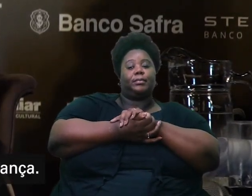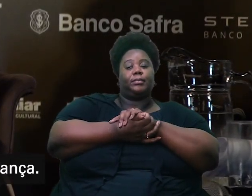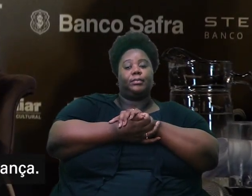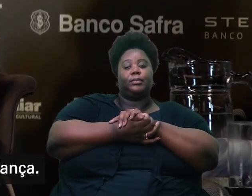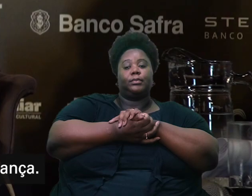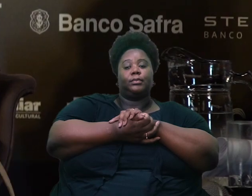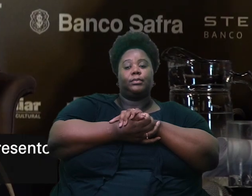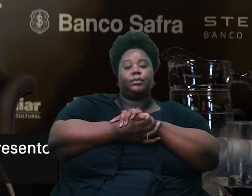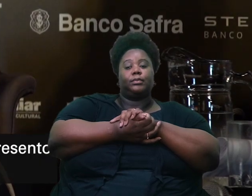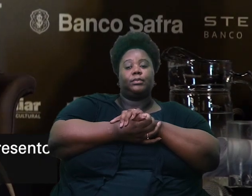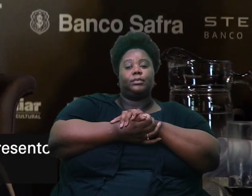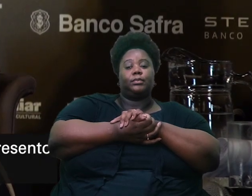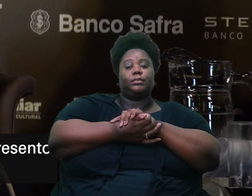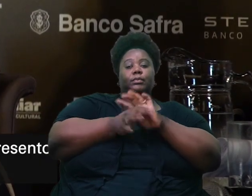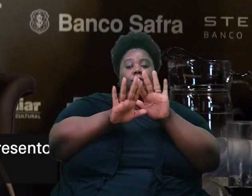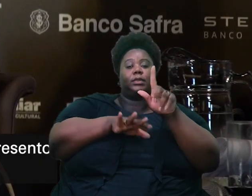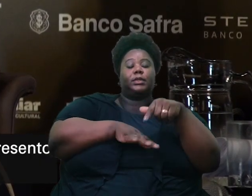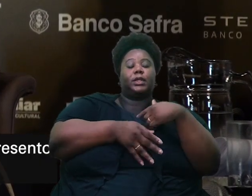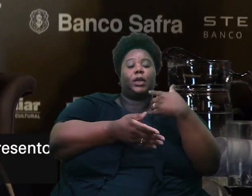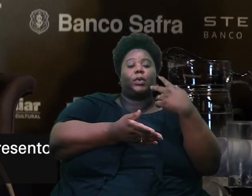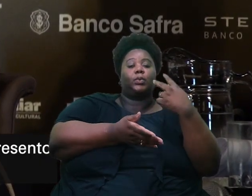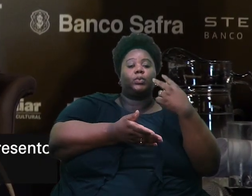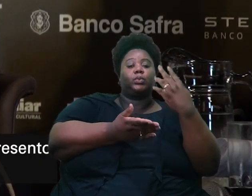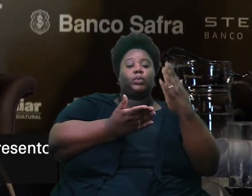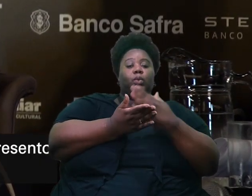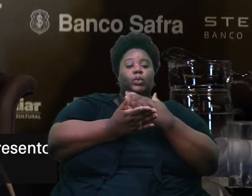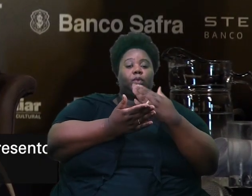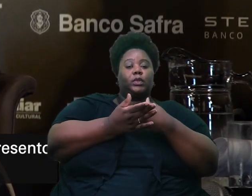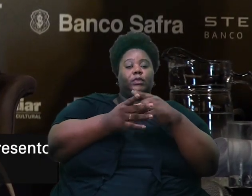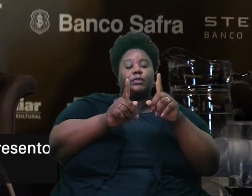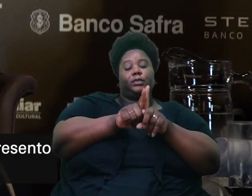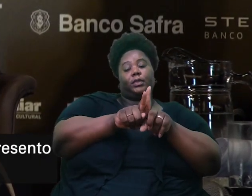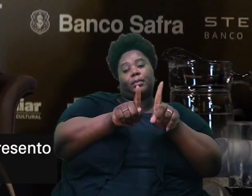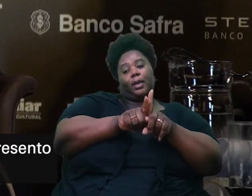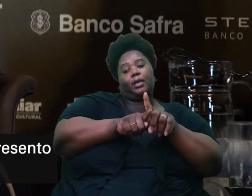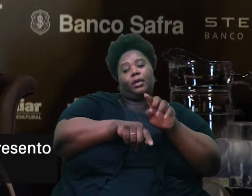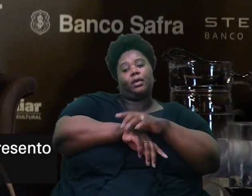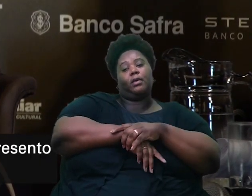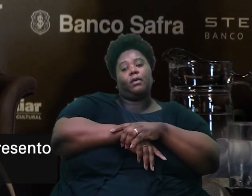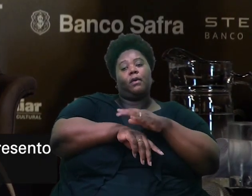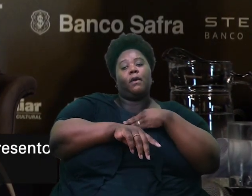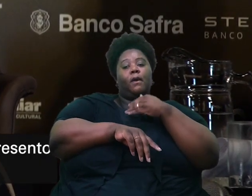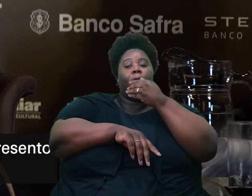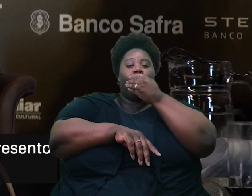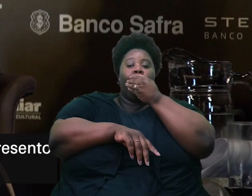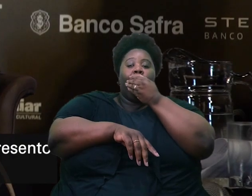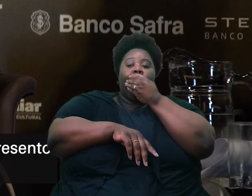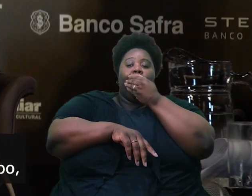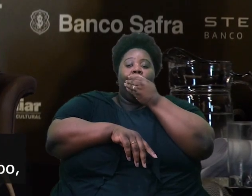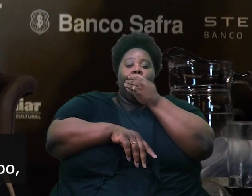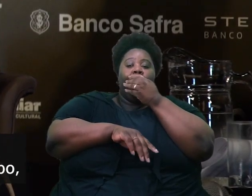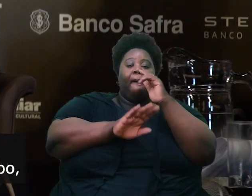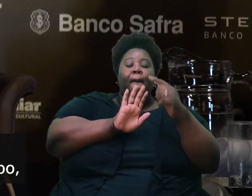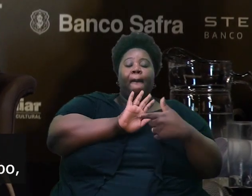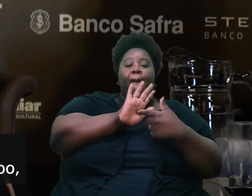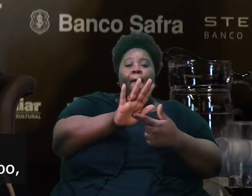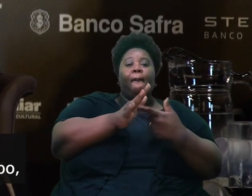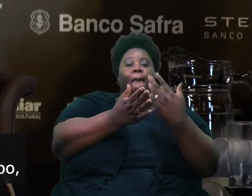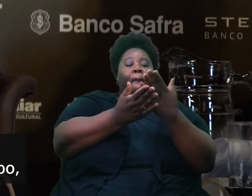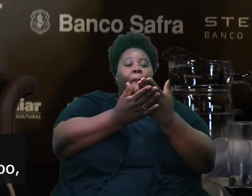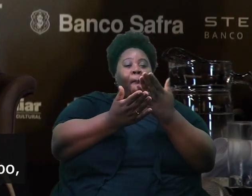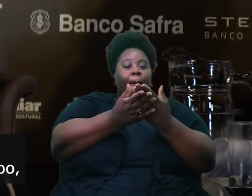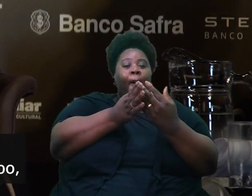né? Mas é um livro no qual também eu apresento um estudo que eu tenho feito há mais de 20